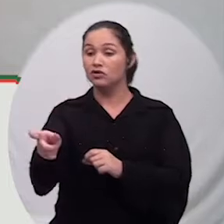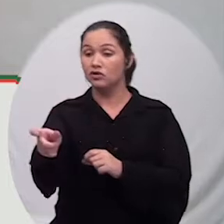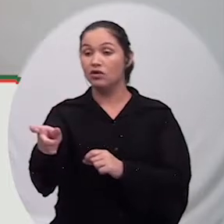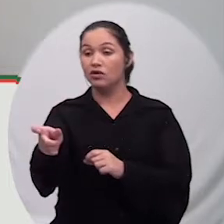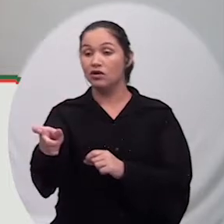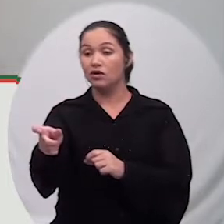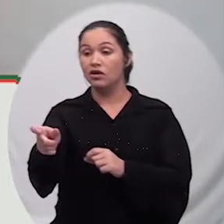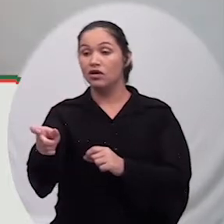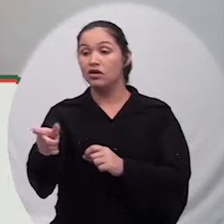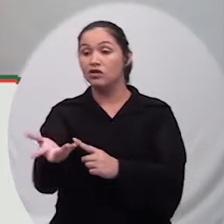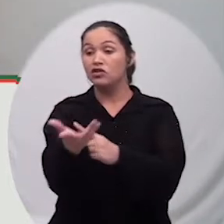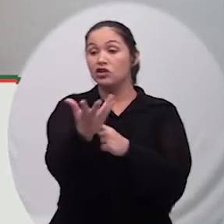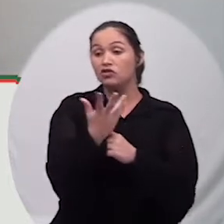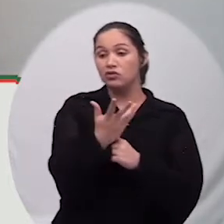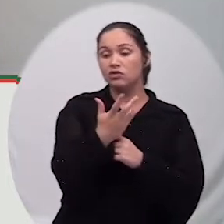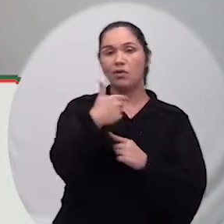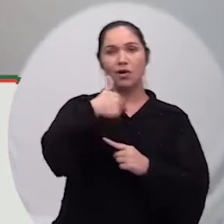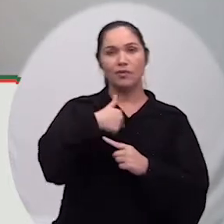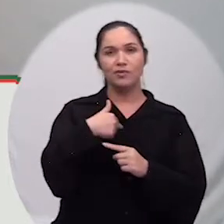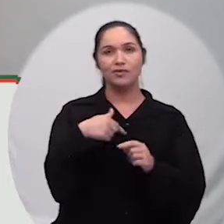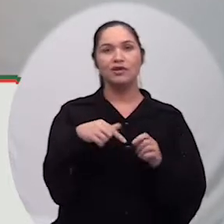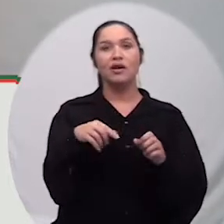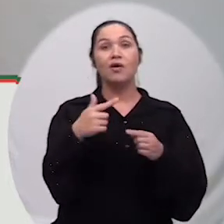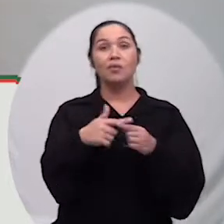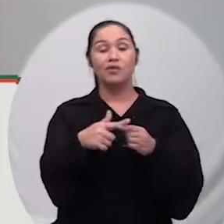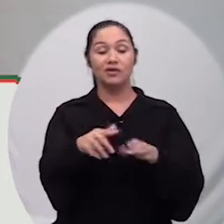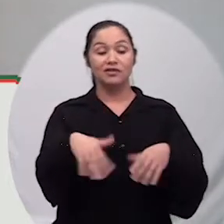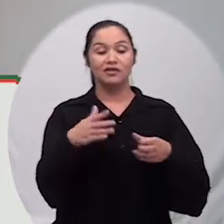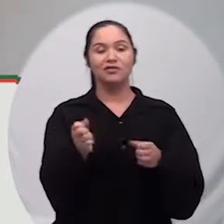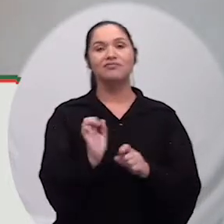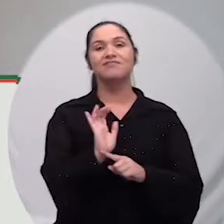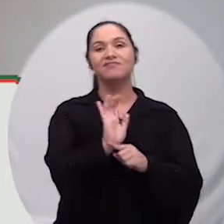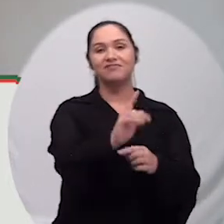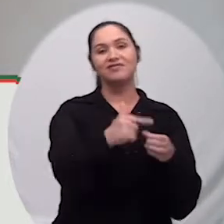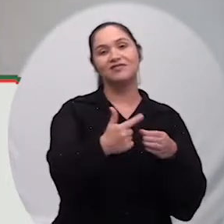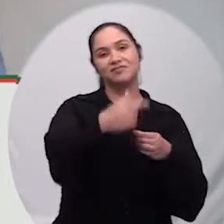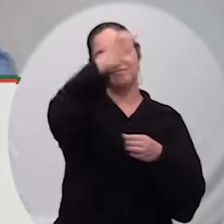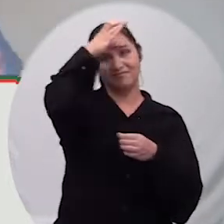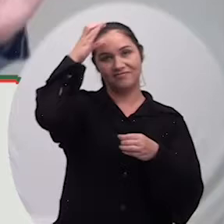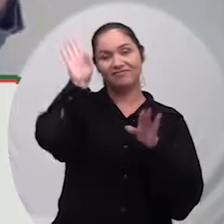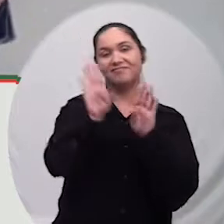sua... isso é muito importante realmente. Então,